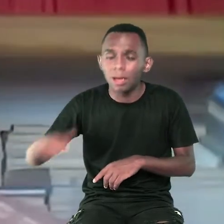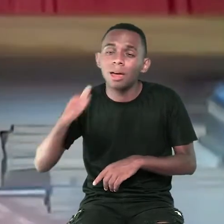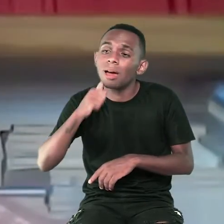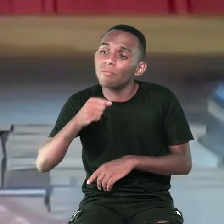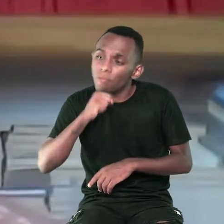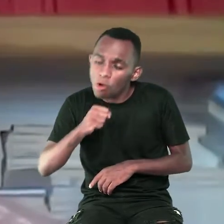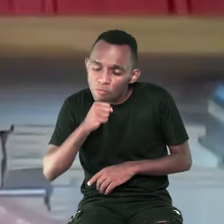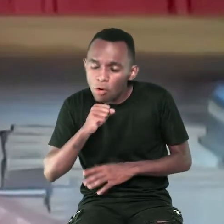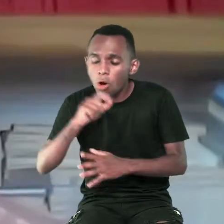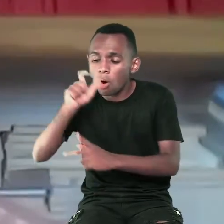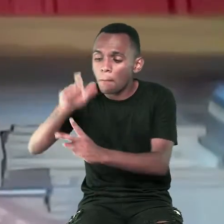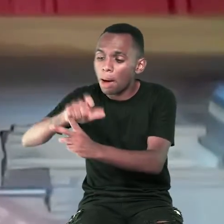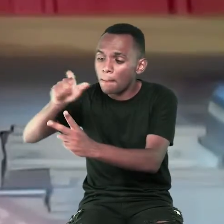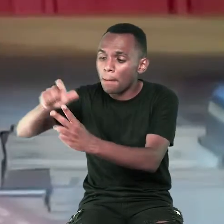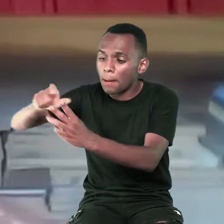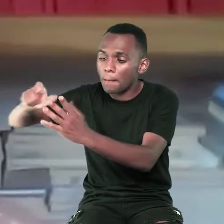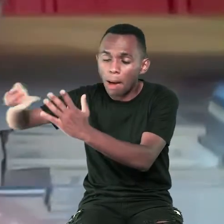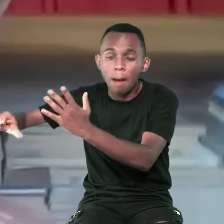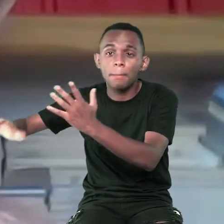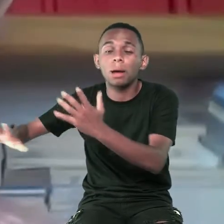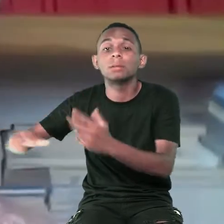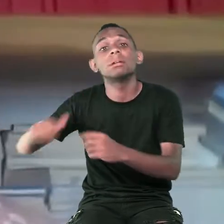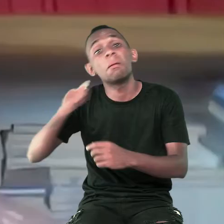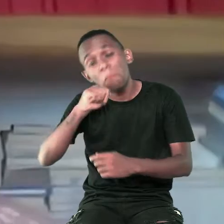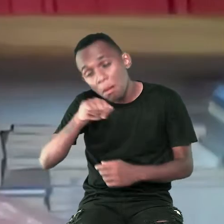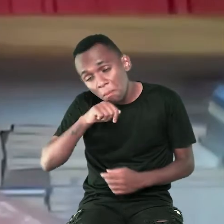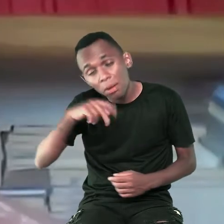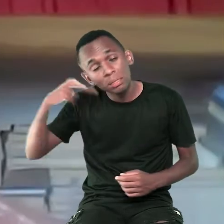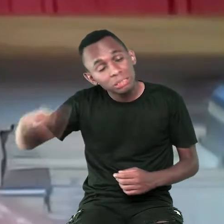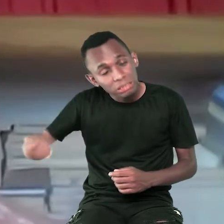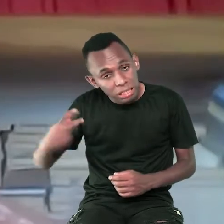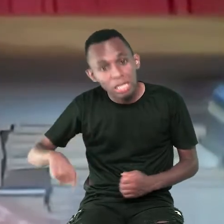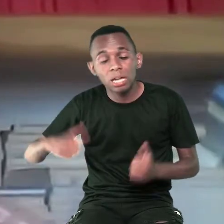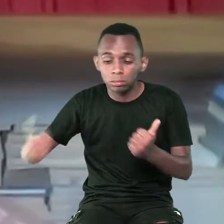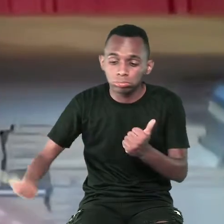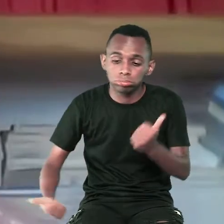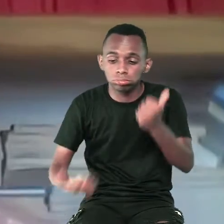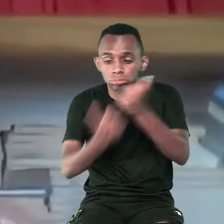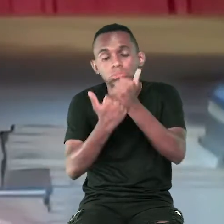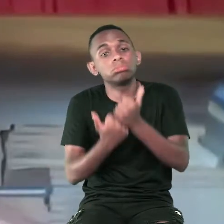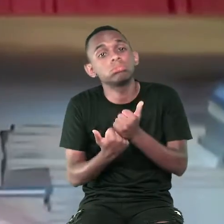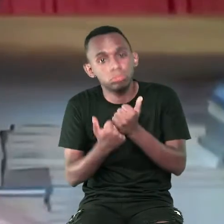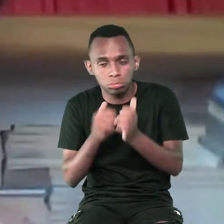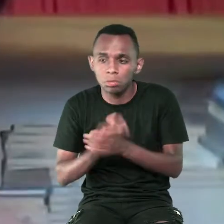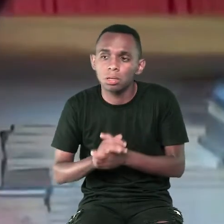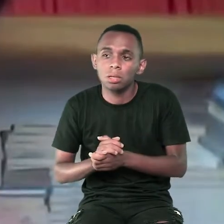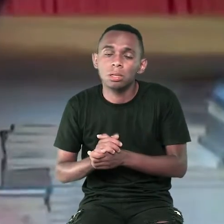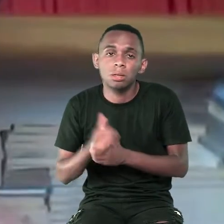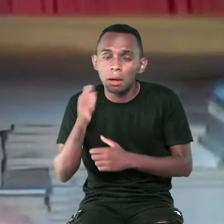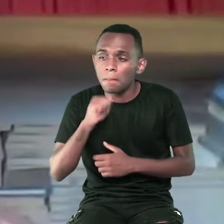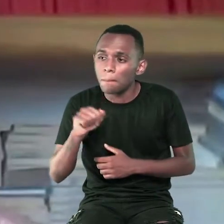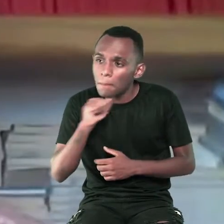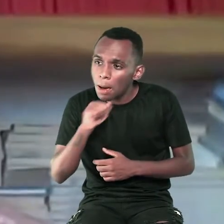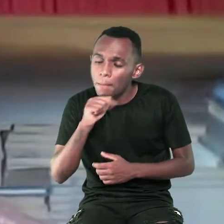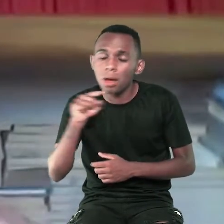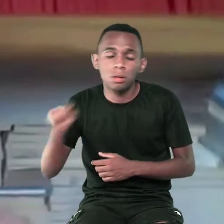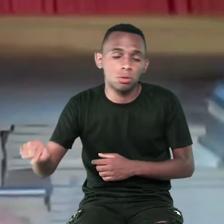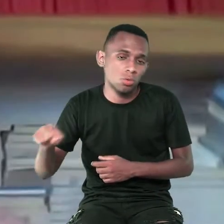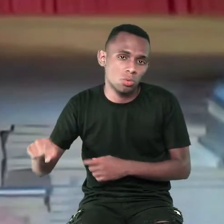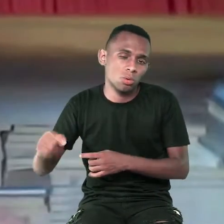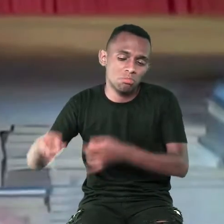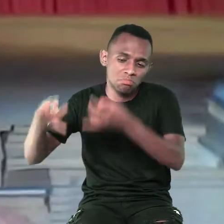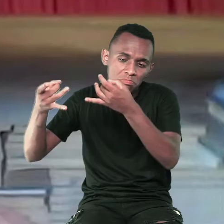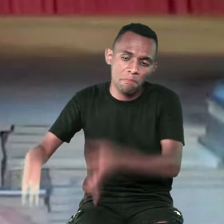avó dela, também é uma personagem importante, da mãe dela, né, que deixou a família quando ela era